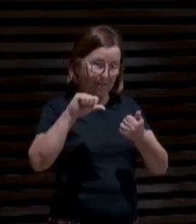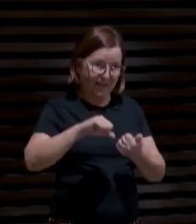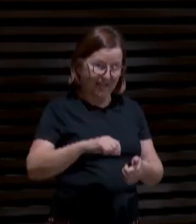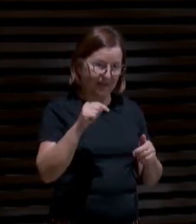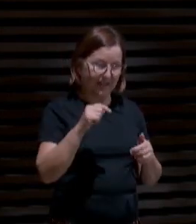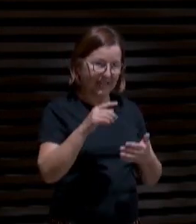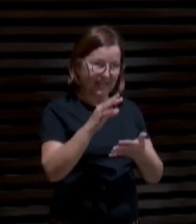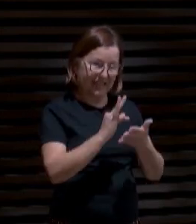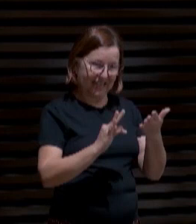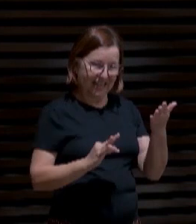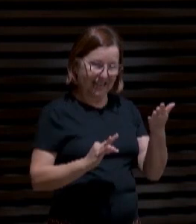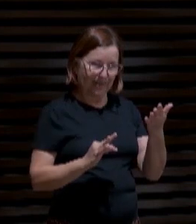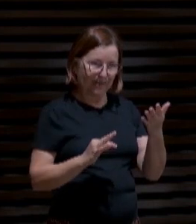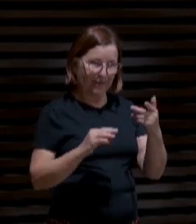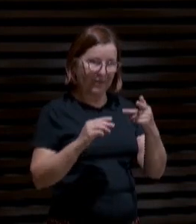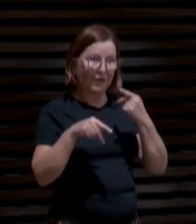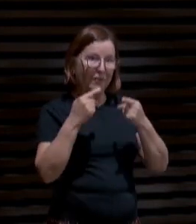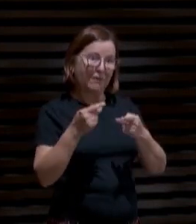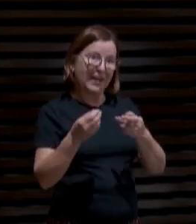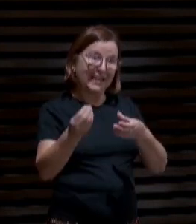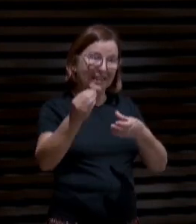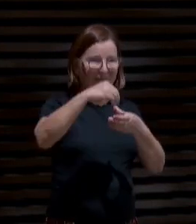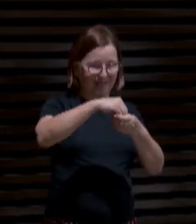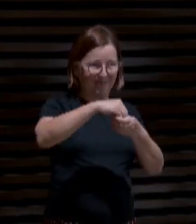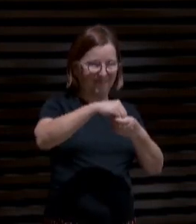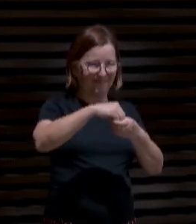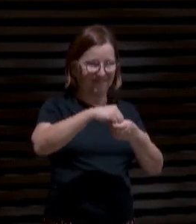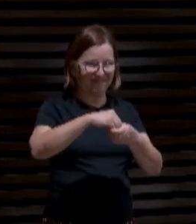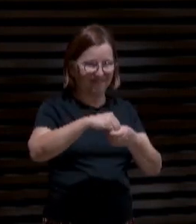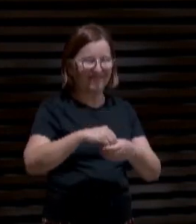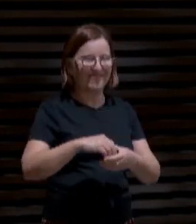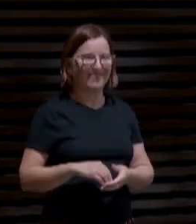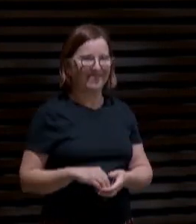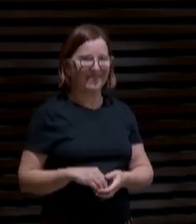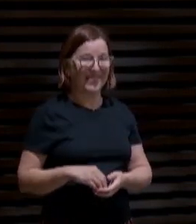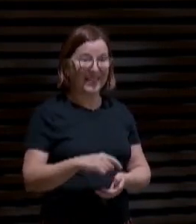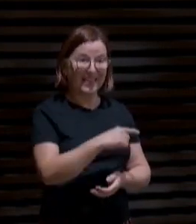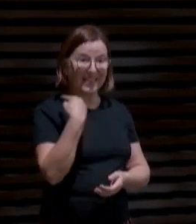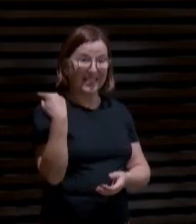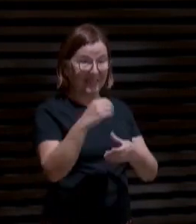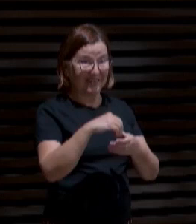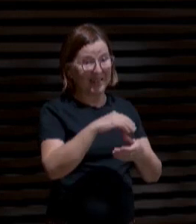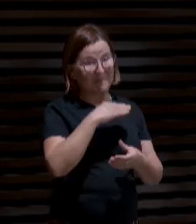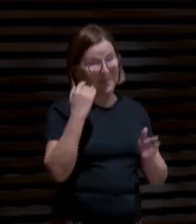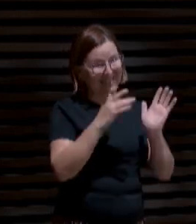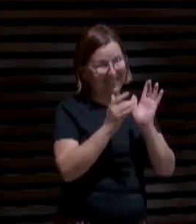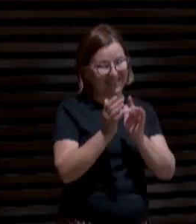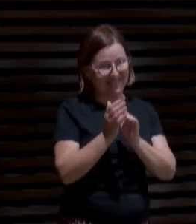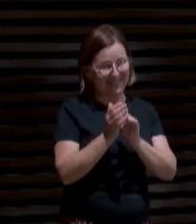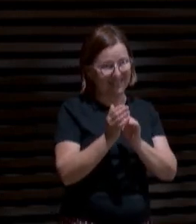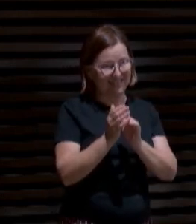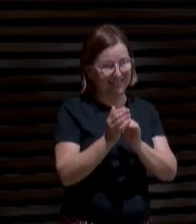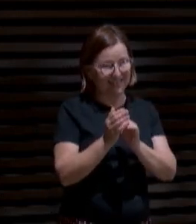Nós fomos batizados na morte. E todo o sangue deles foi derramado, para que nós não tivéssemos